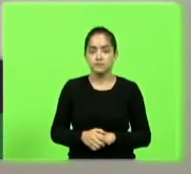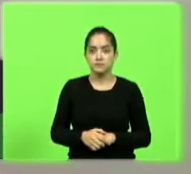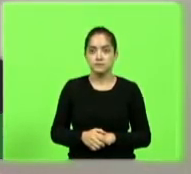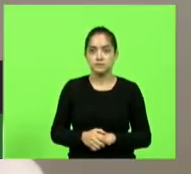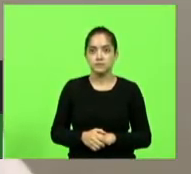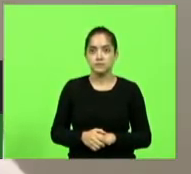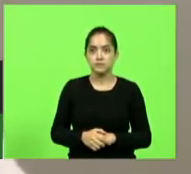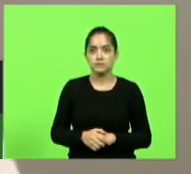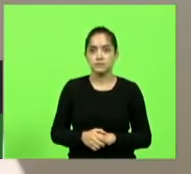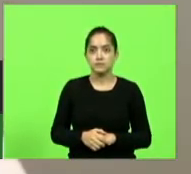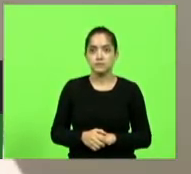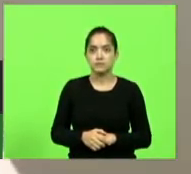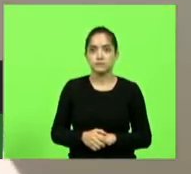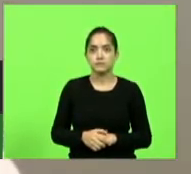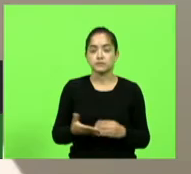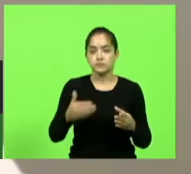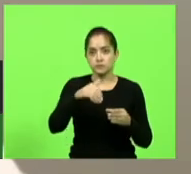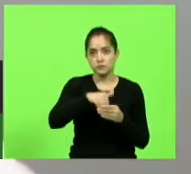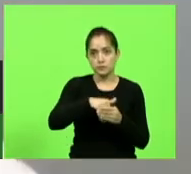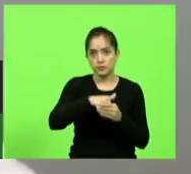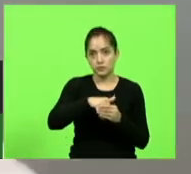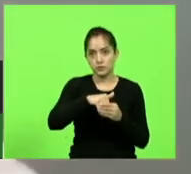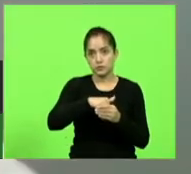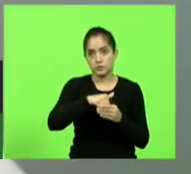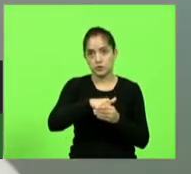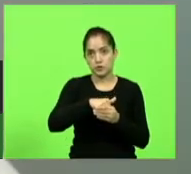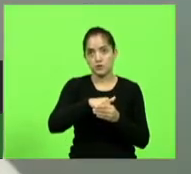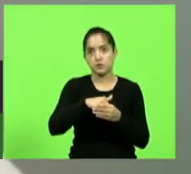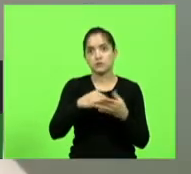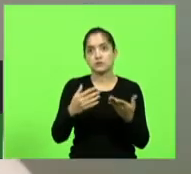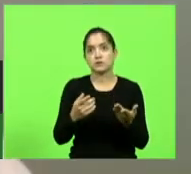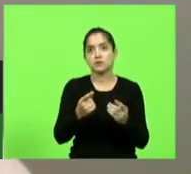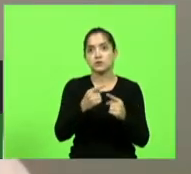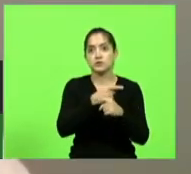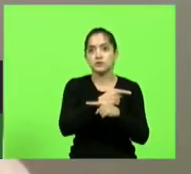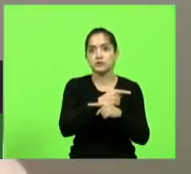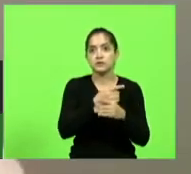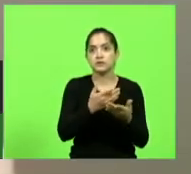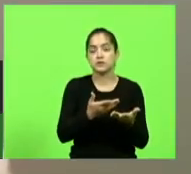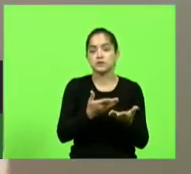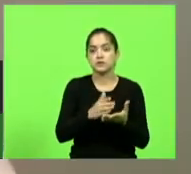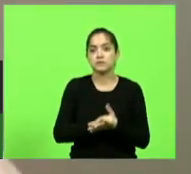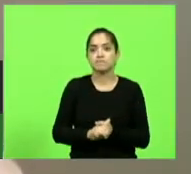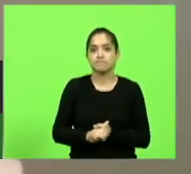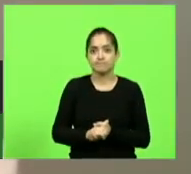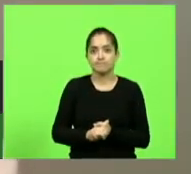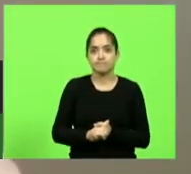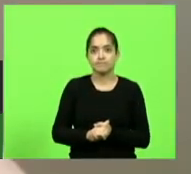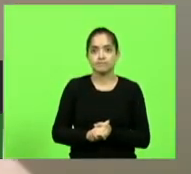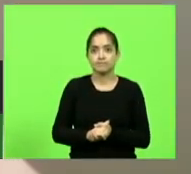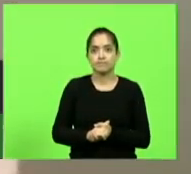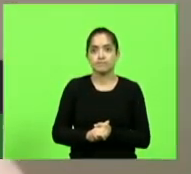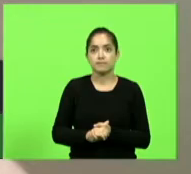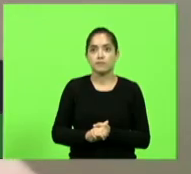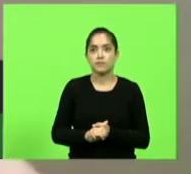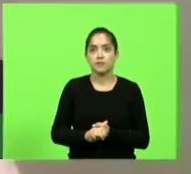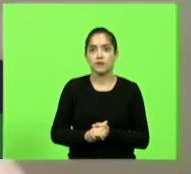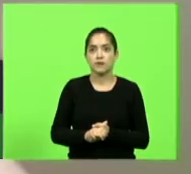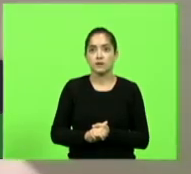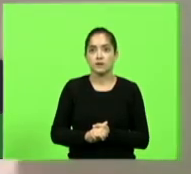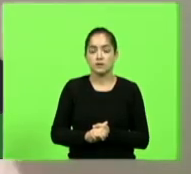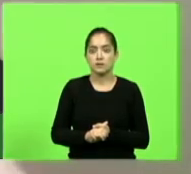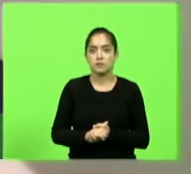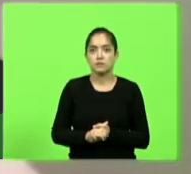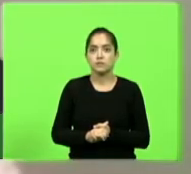Para fazer um voto contrário, para fazer um voto divergente dos meus colegas, deve ser eu, né, presidente? Mas... Não, pela voz, eu conheci pela